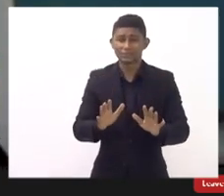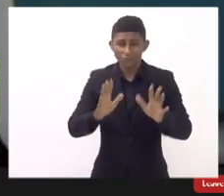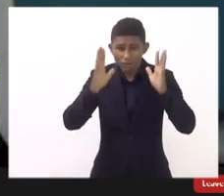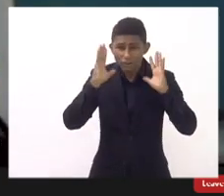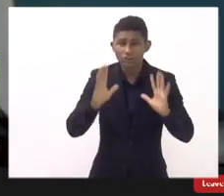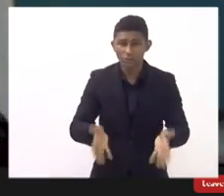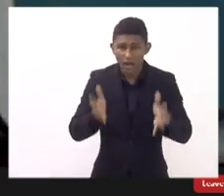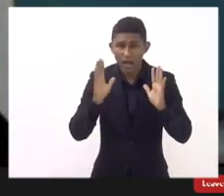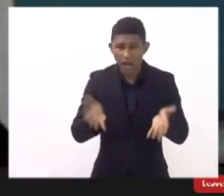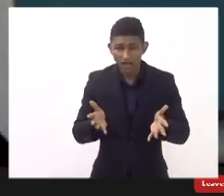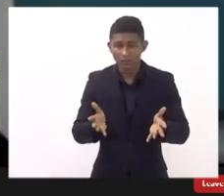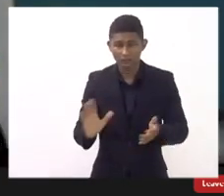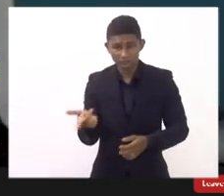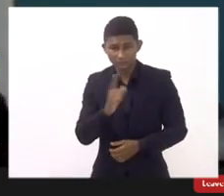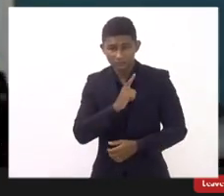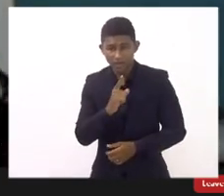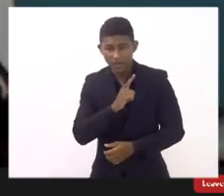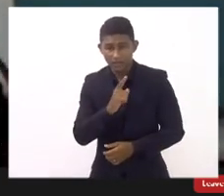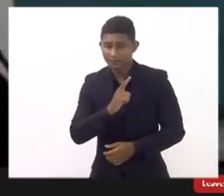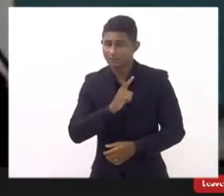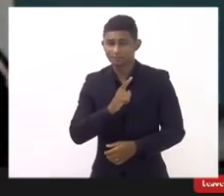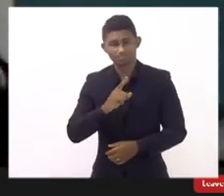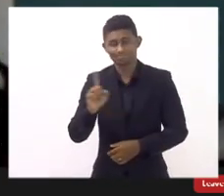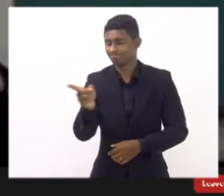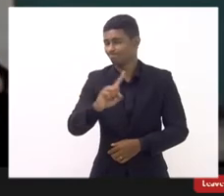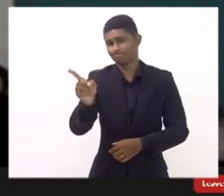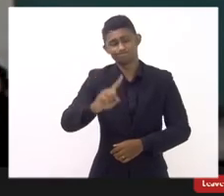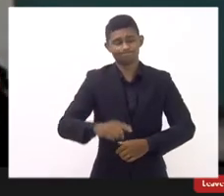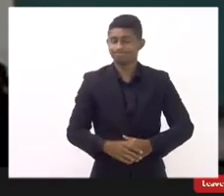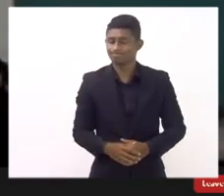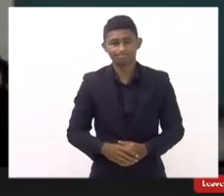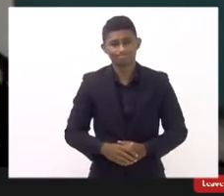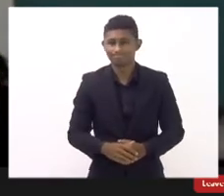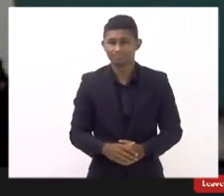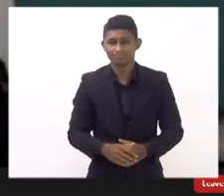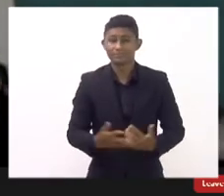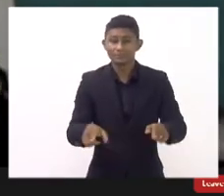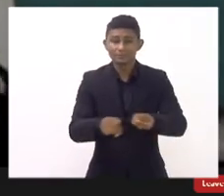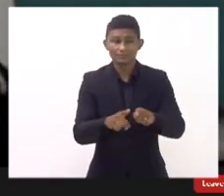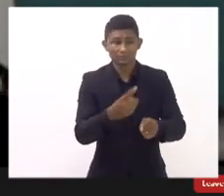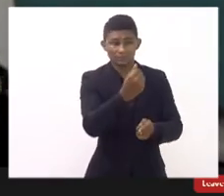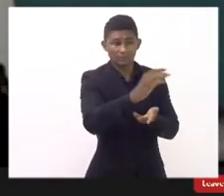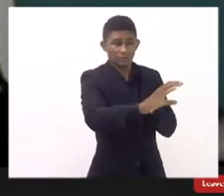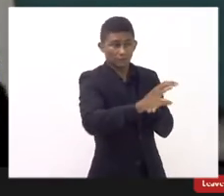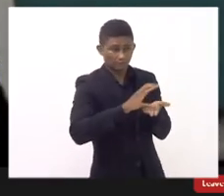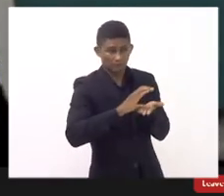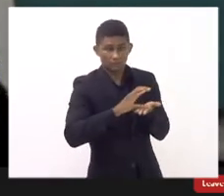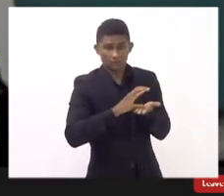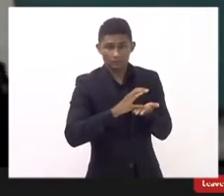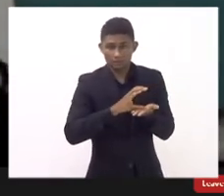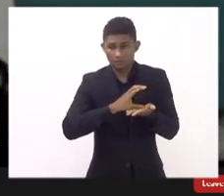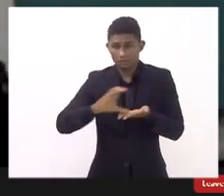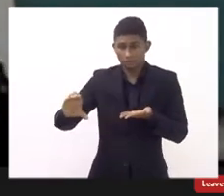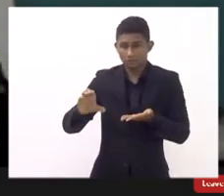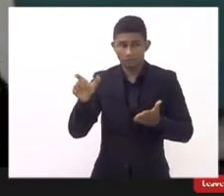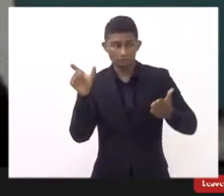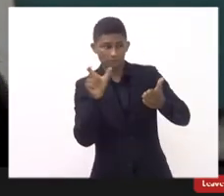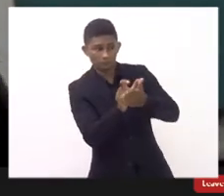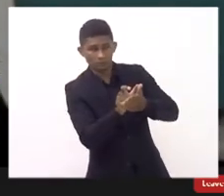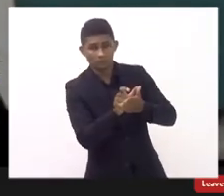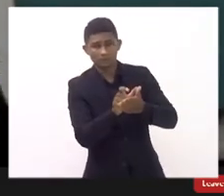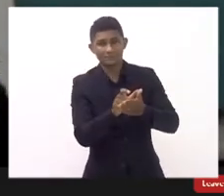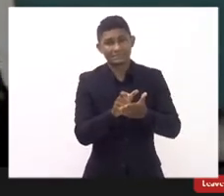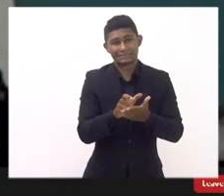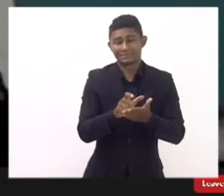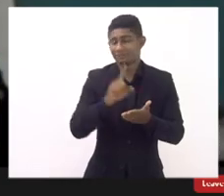na realidade, como tudo isso vai acontecer e como essa verba vai chegar para esse aluno, né? Então, é uma realidade